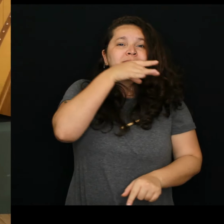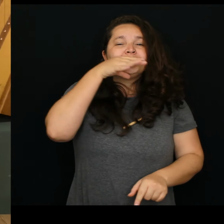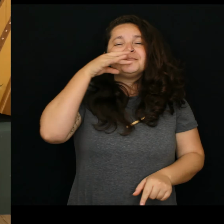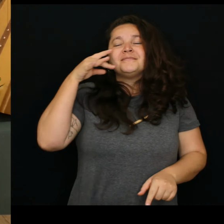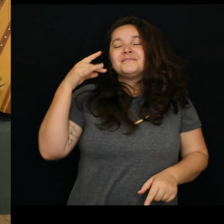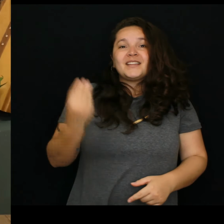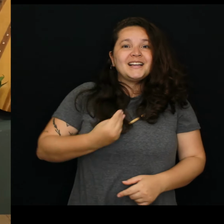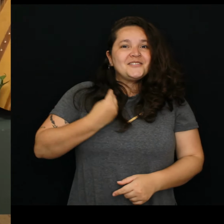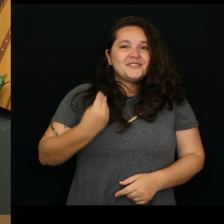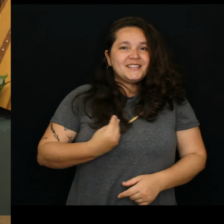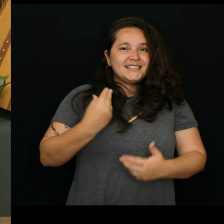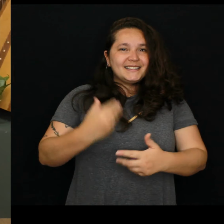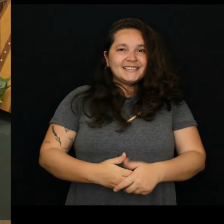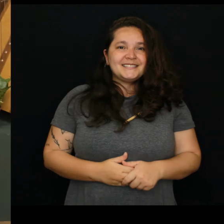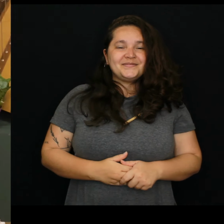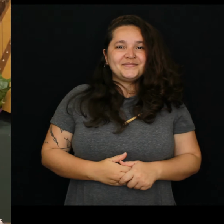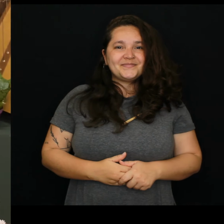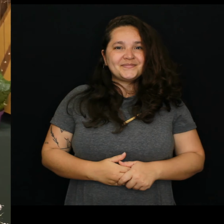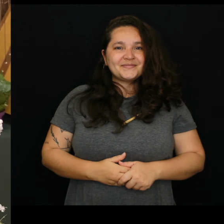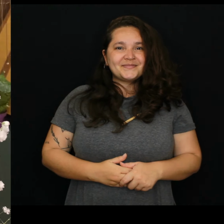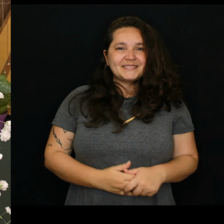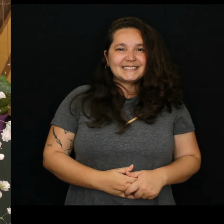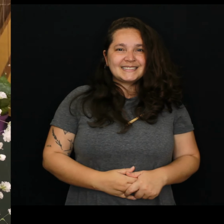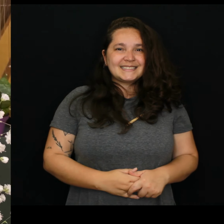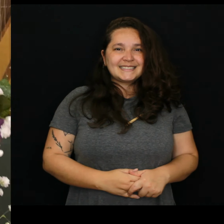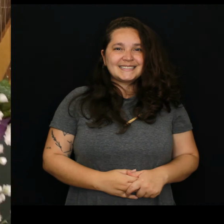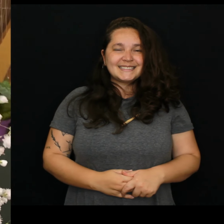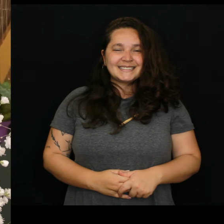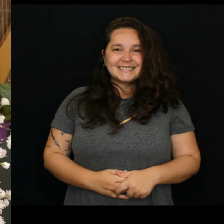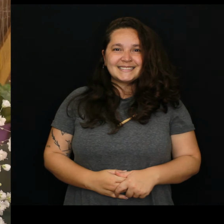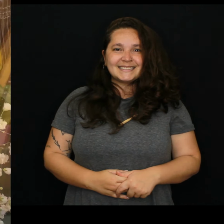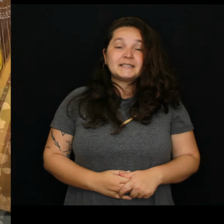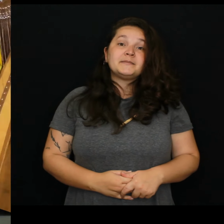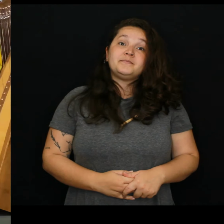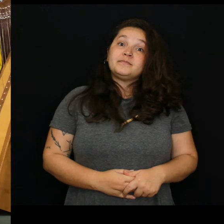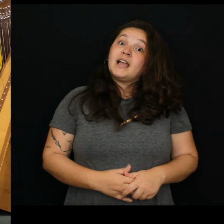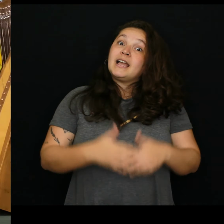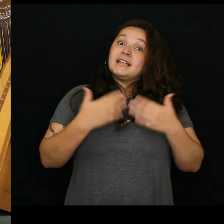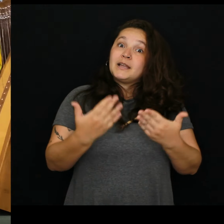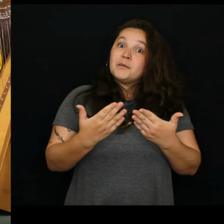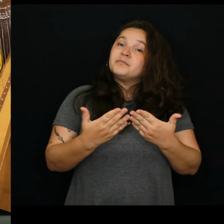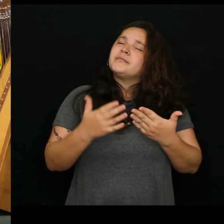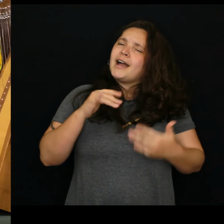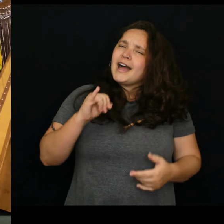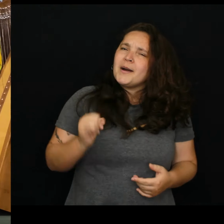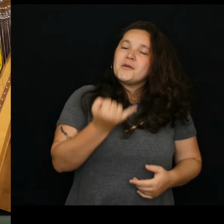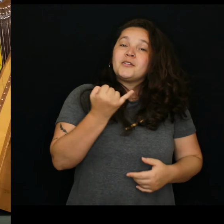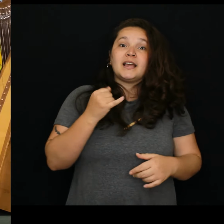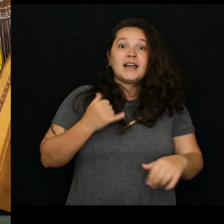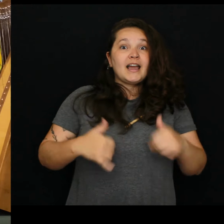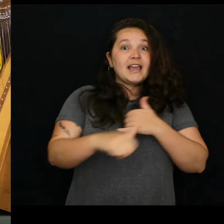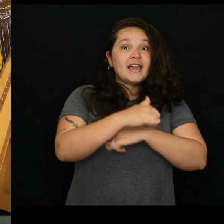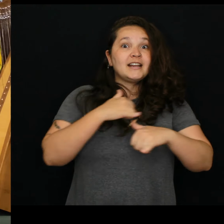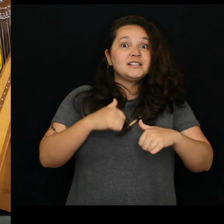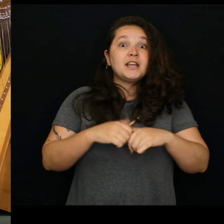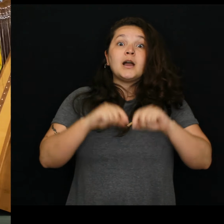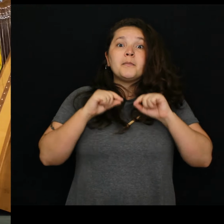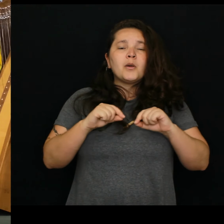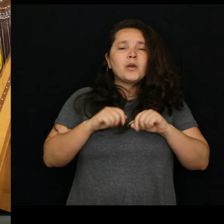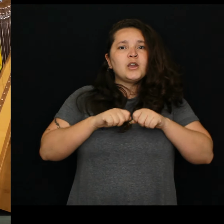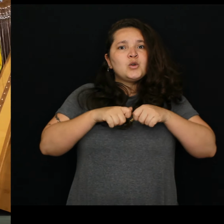as nossas vidas. Então vamos aproveitar essa energia para emanar